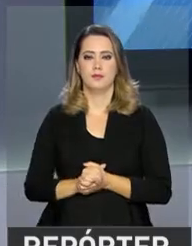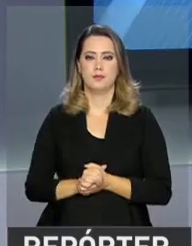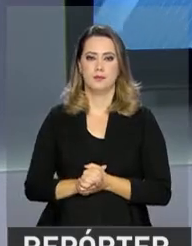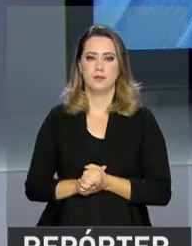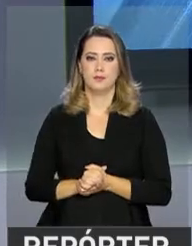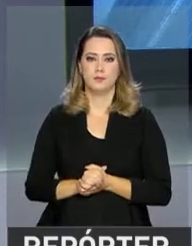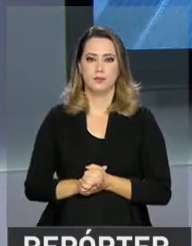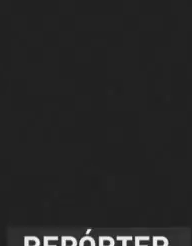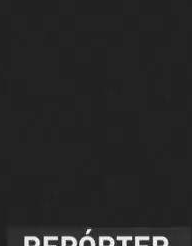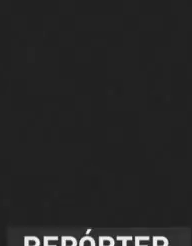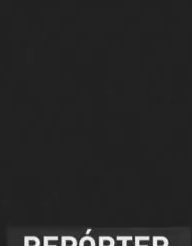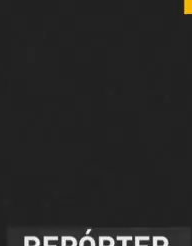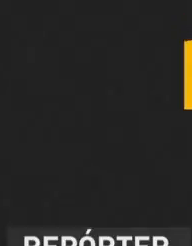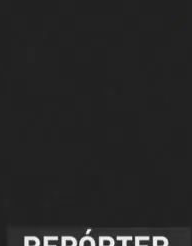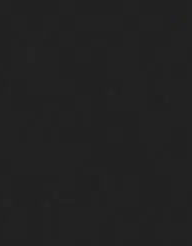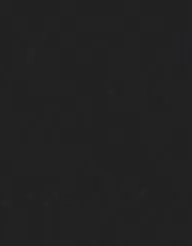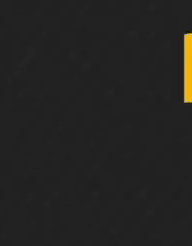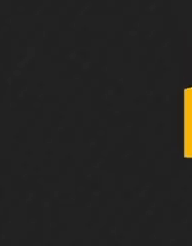federal